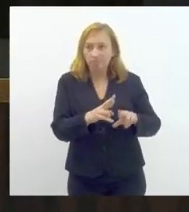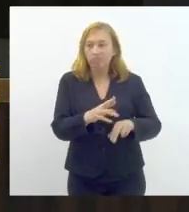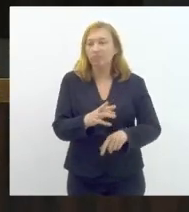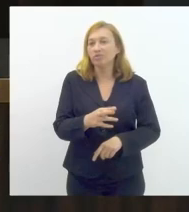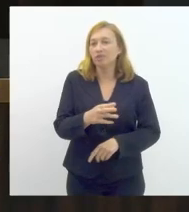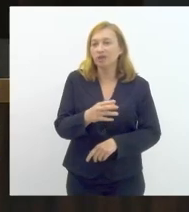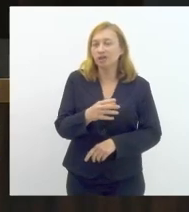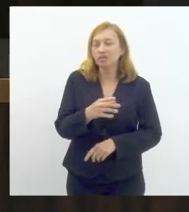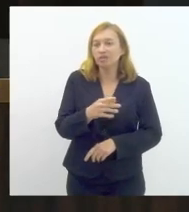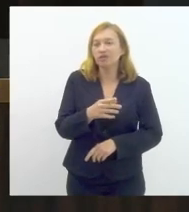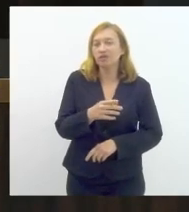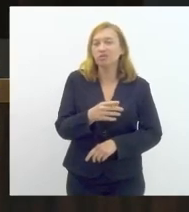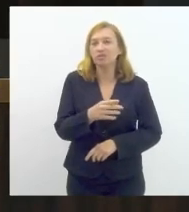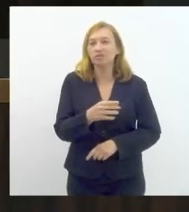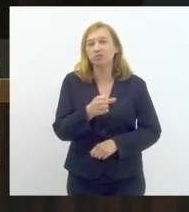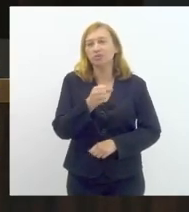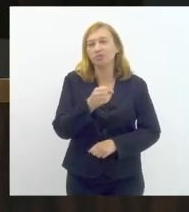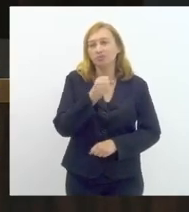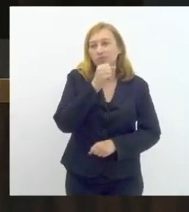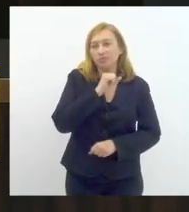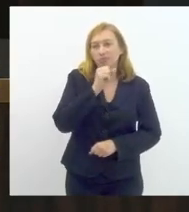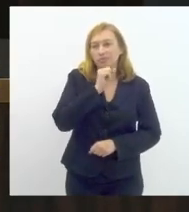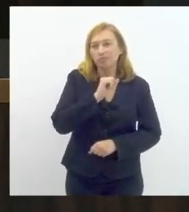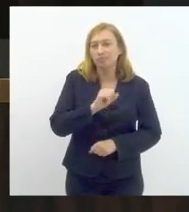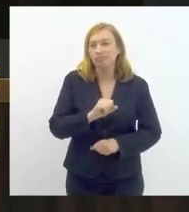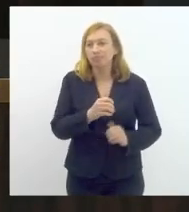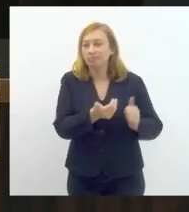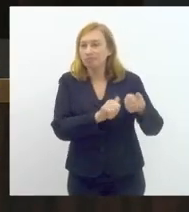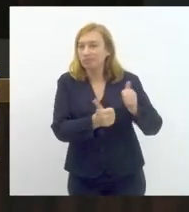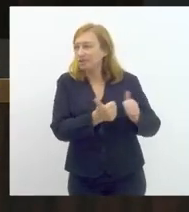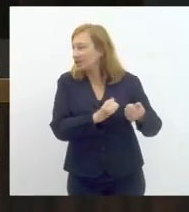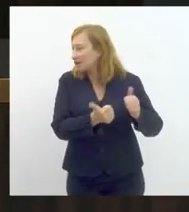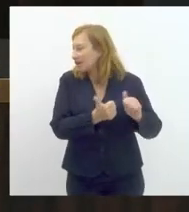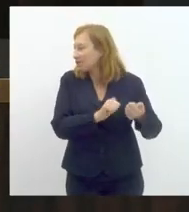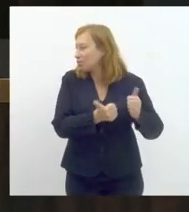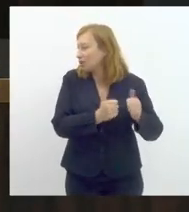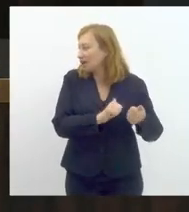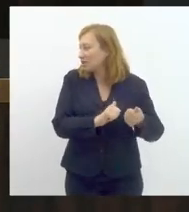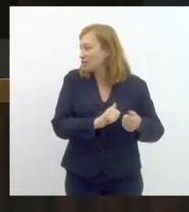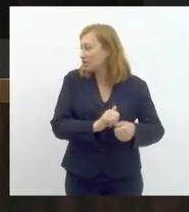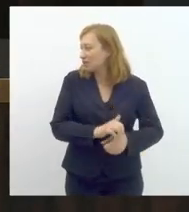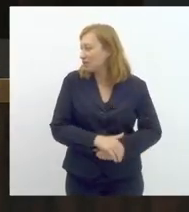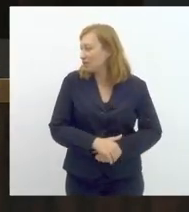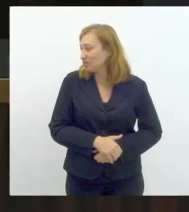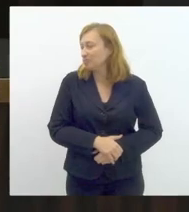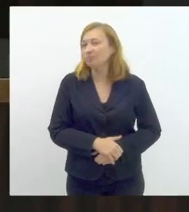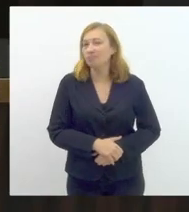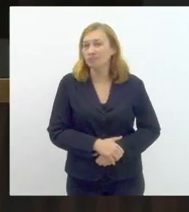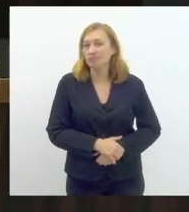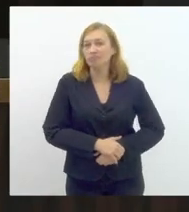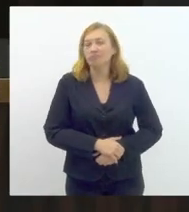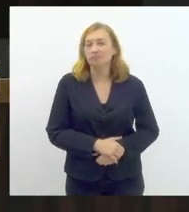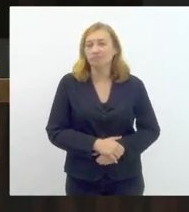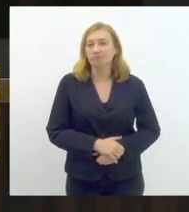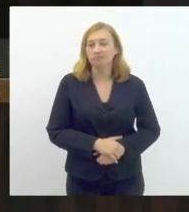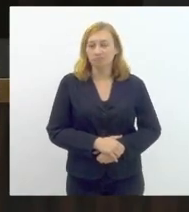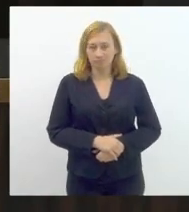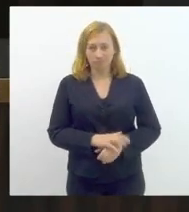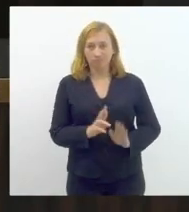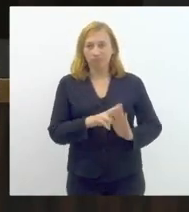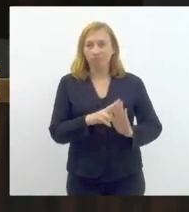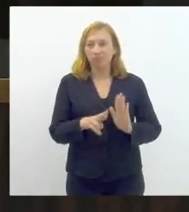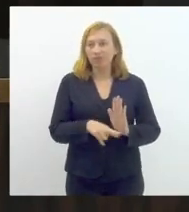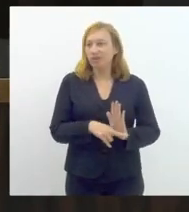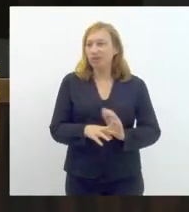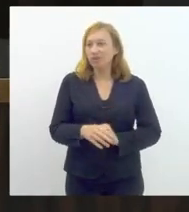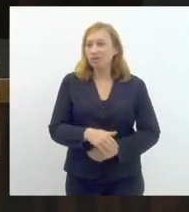para próximas edições, a gente reavaliar isso, mas hoje por hoje, esse critério é o vigente, é o que fez a composição